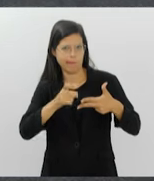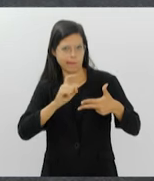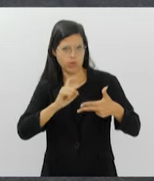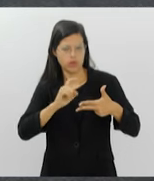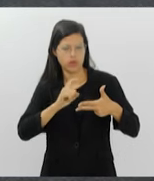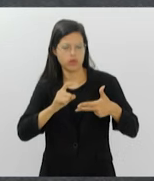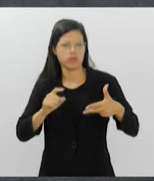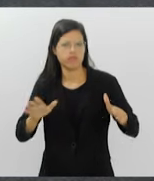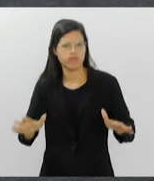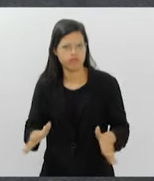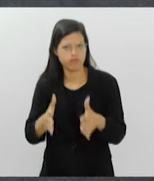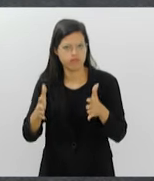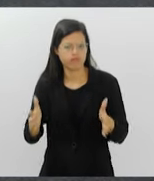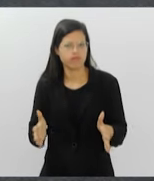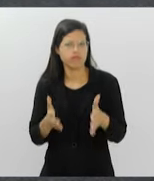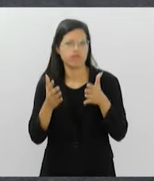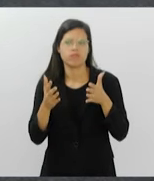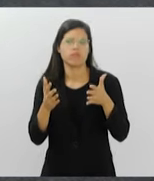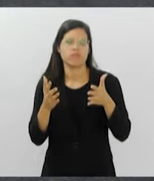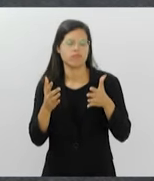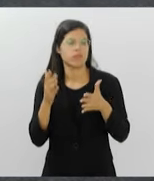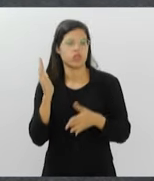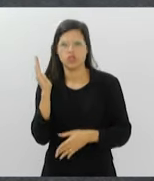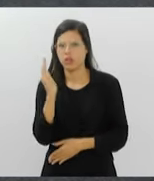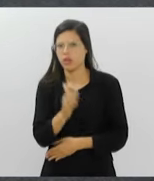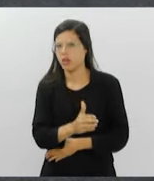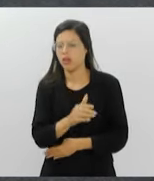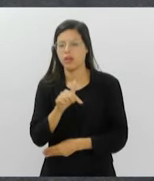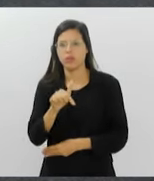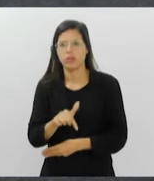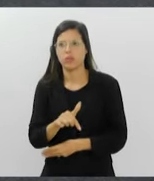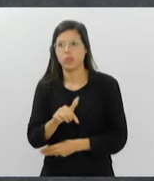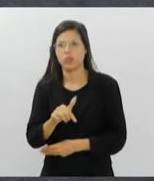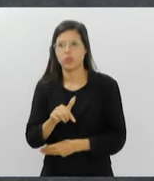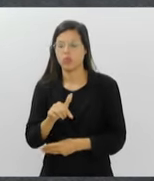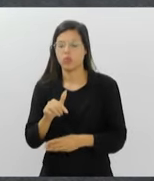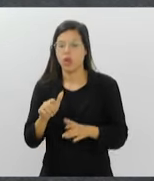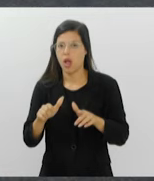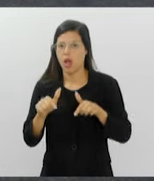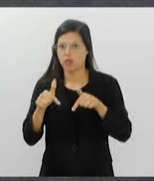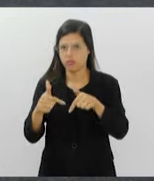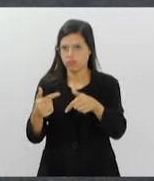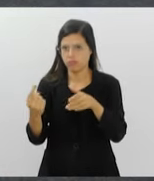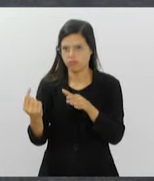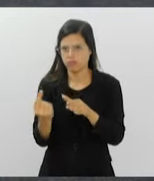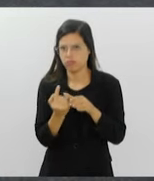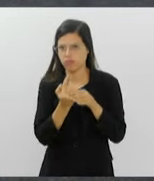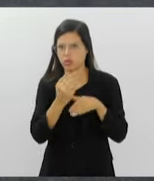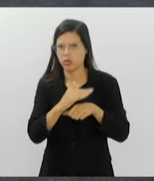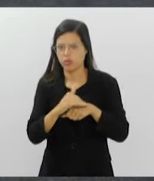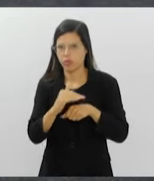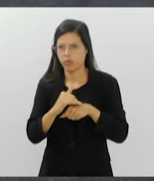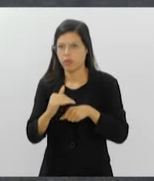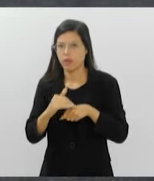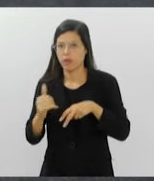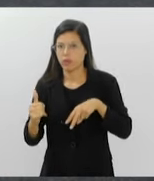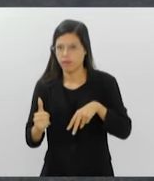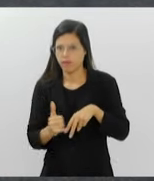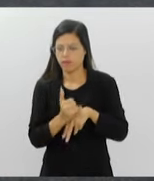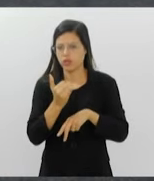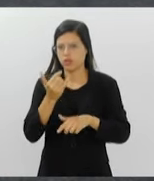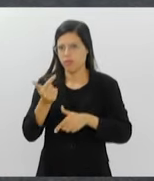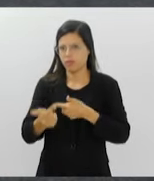promover direta ou indiretamente iniciativas de acolhimento institucional às vítimas de